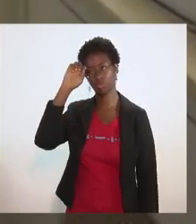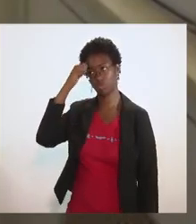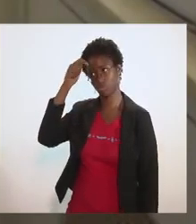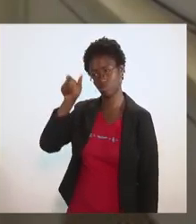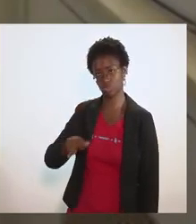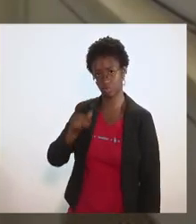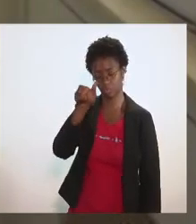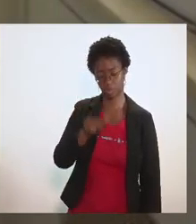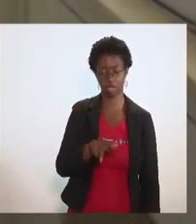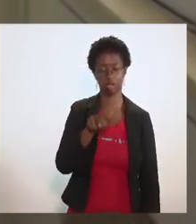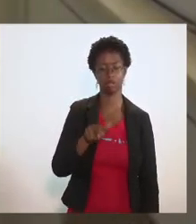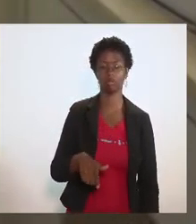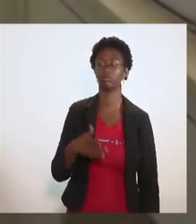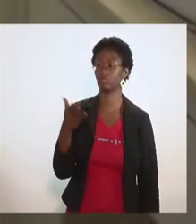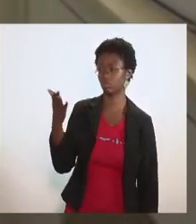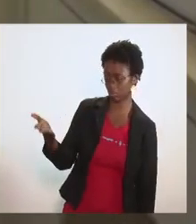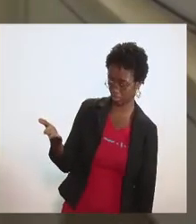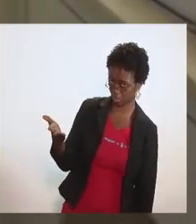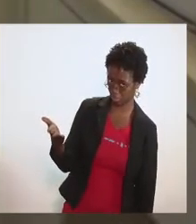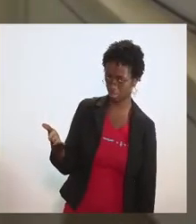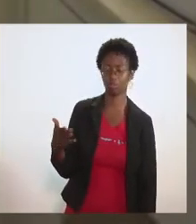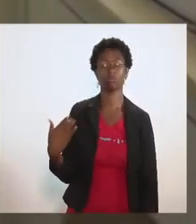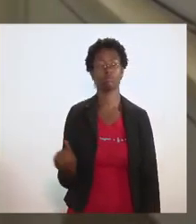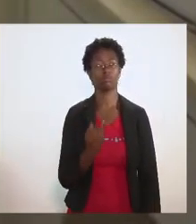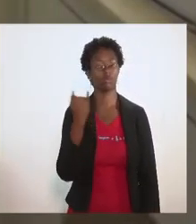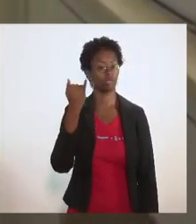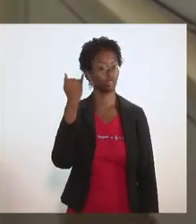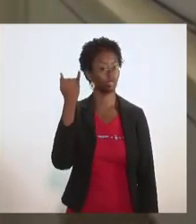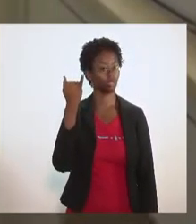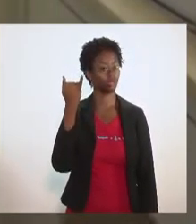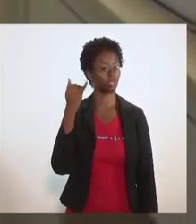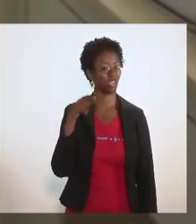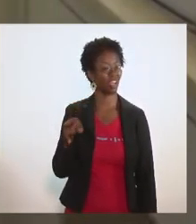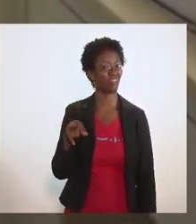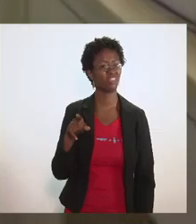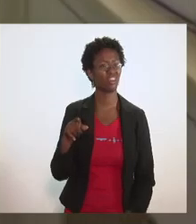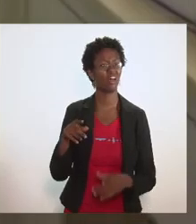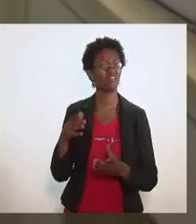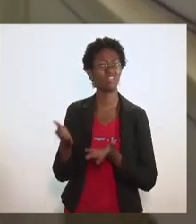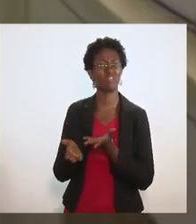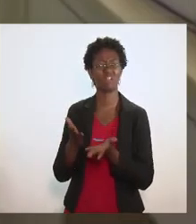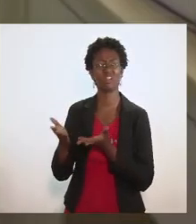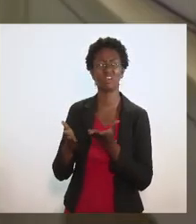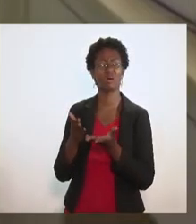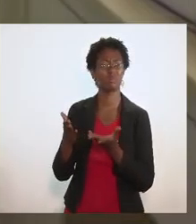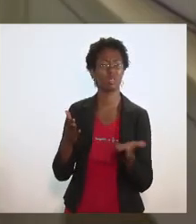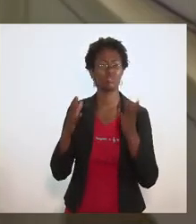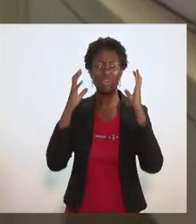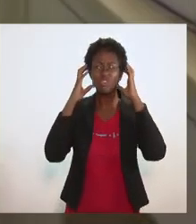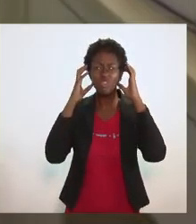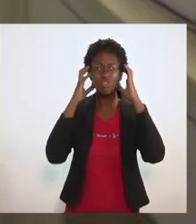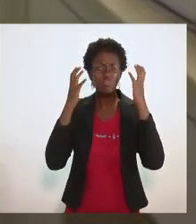apostólica romana. Vamos, por exemplo, a igreja de São Benedito